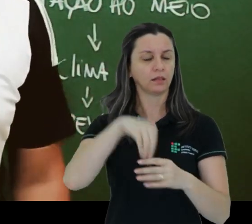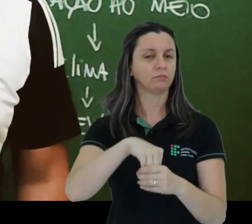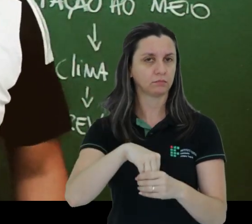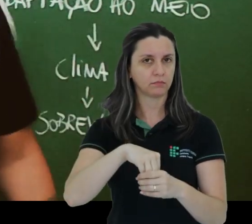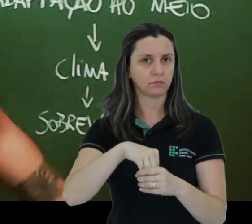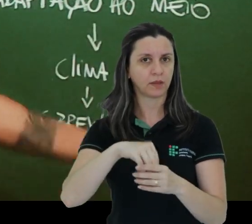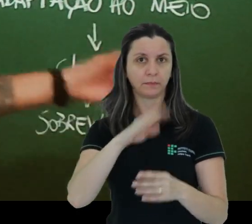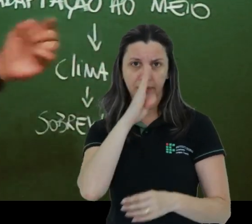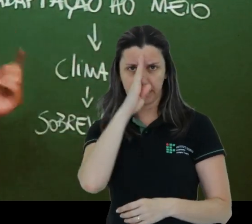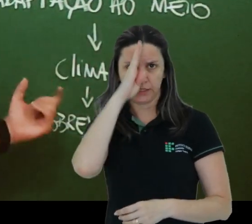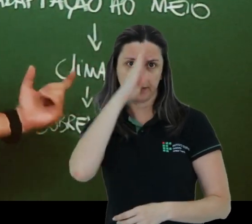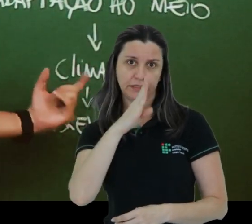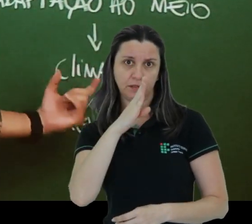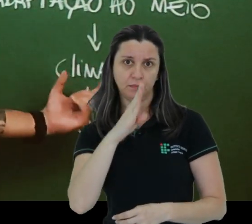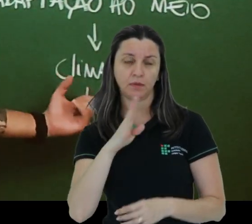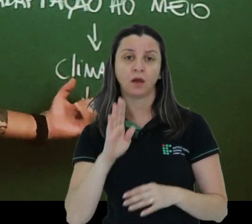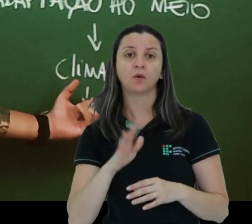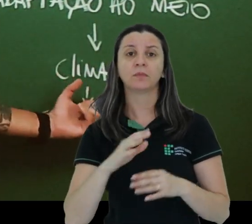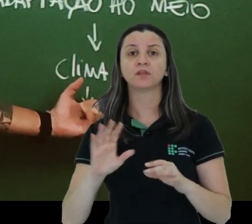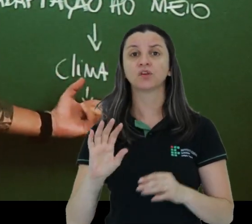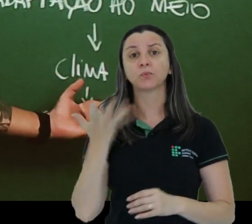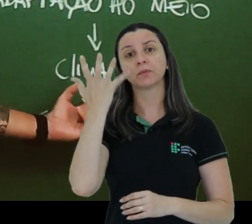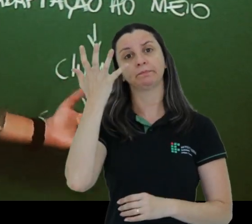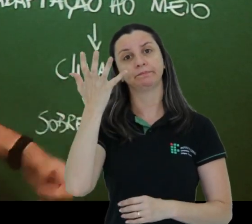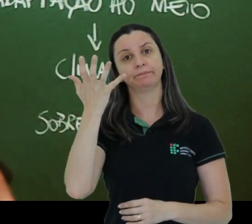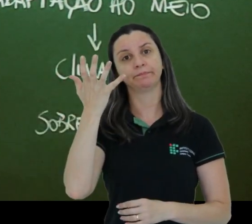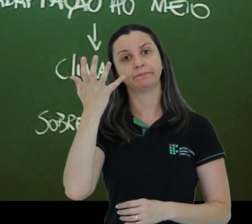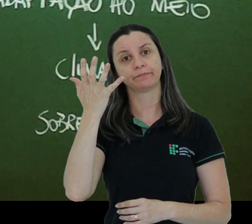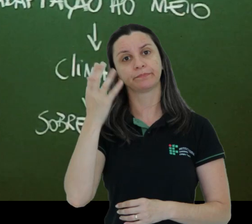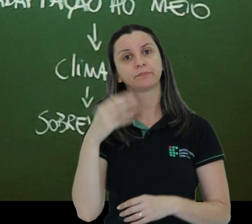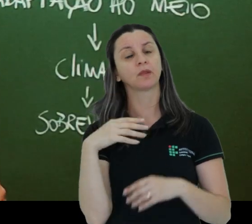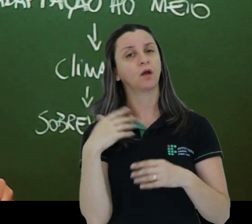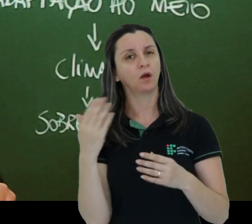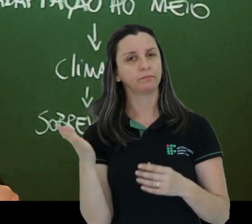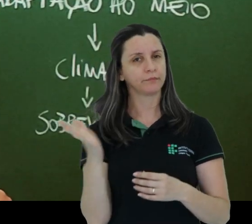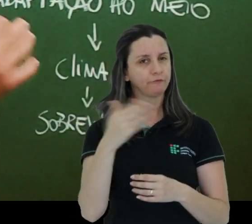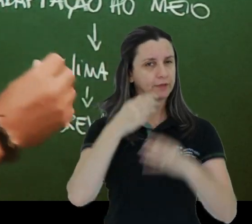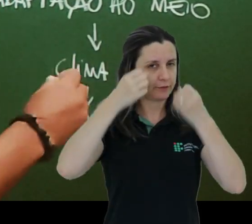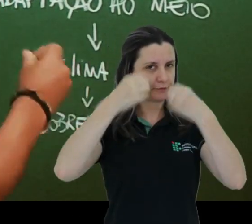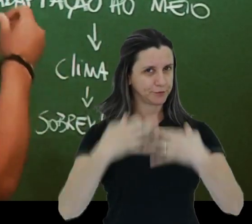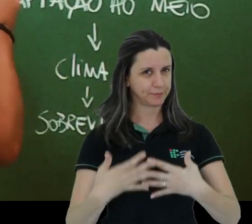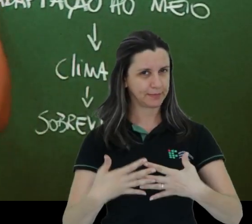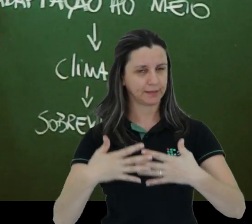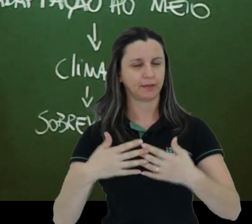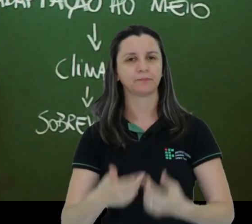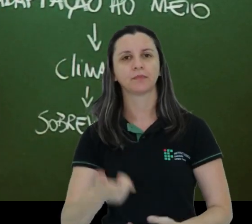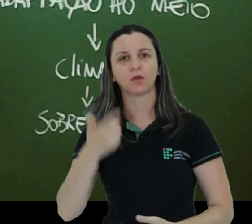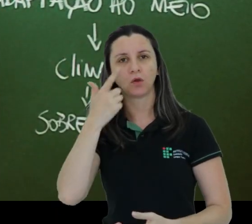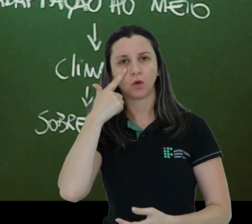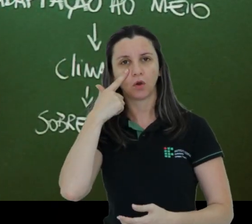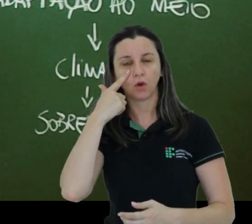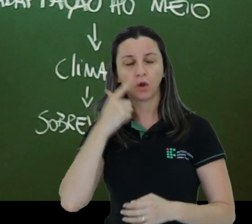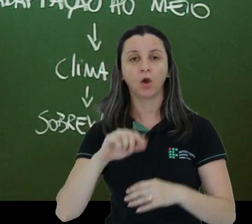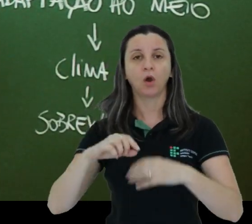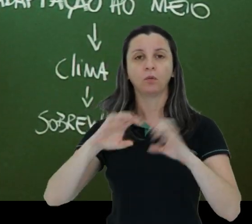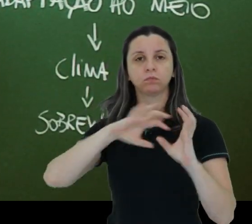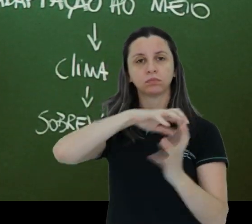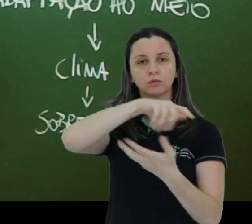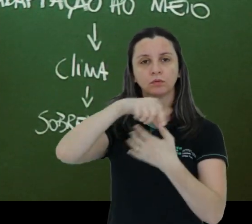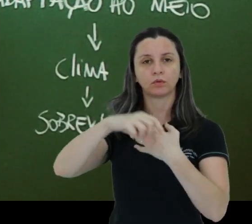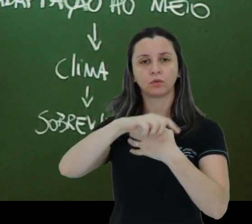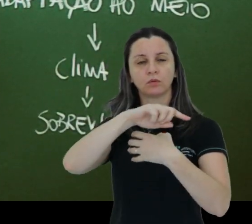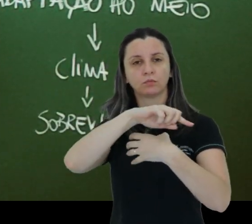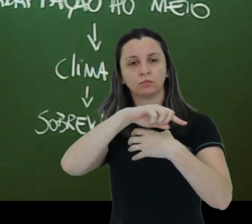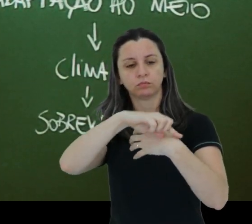ela está inserida, principalmente ao clima. Ou seja, vem comigo. Aqui nós temos o Trópico de